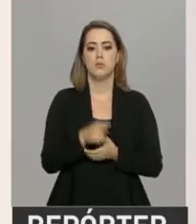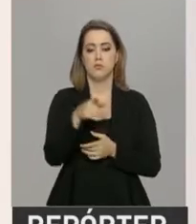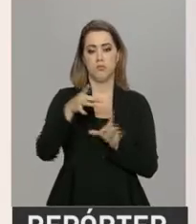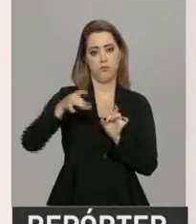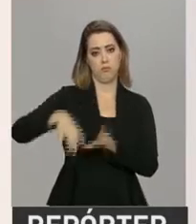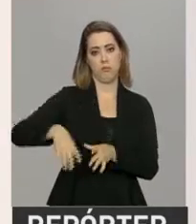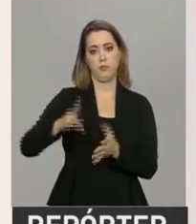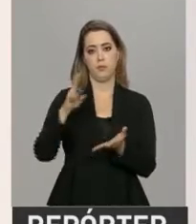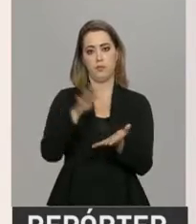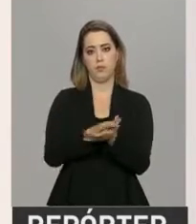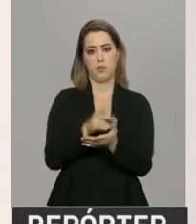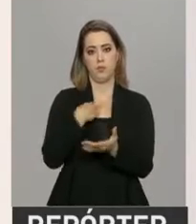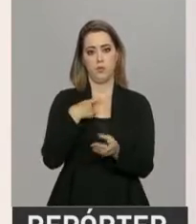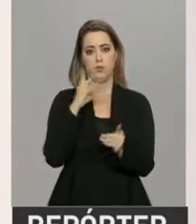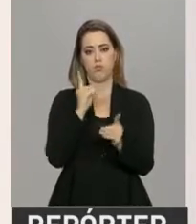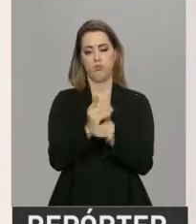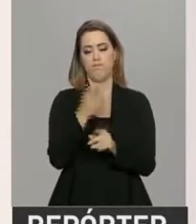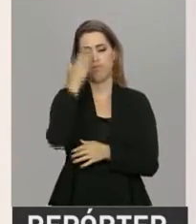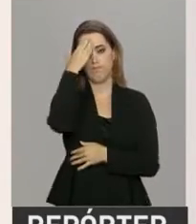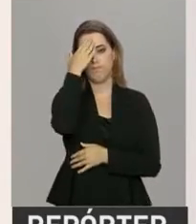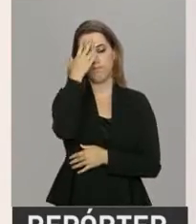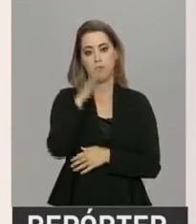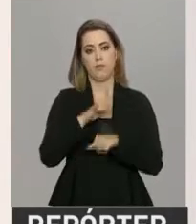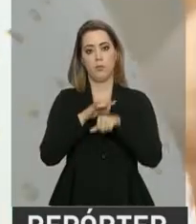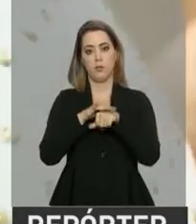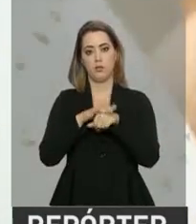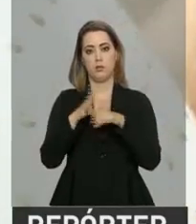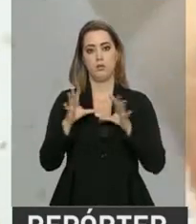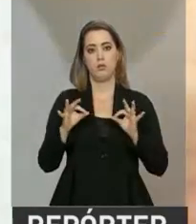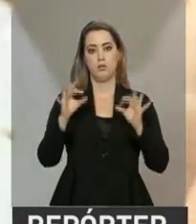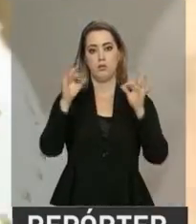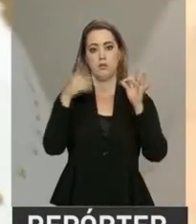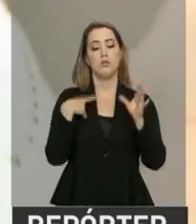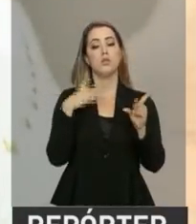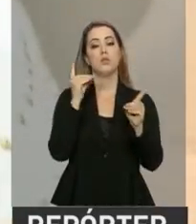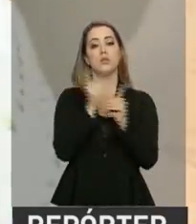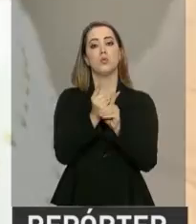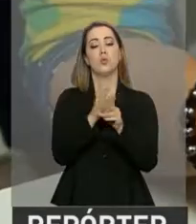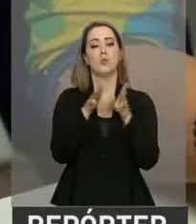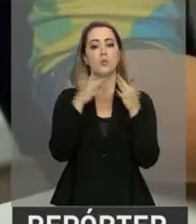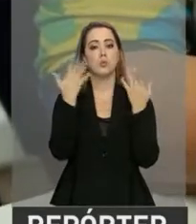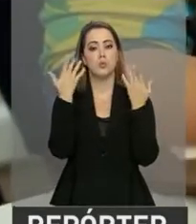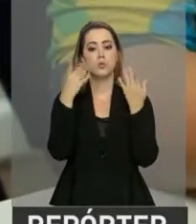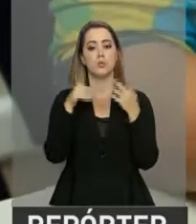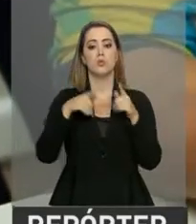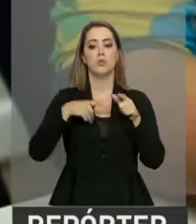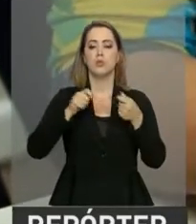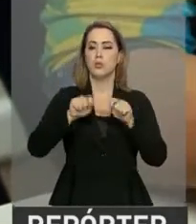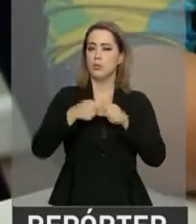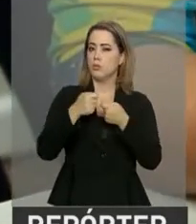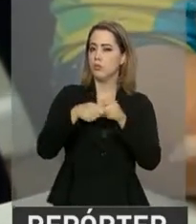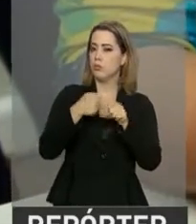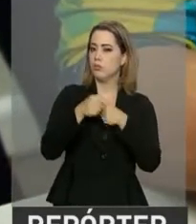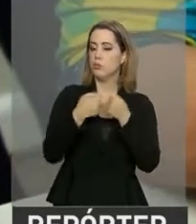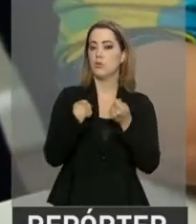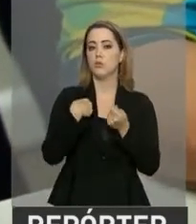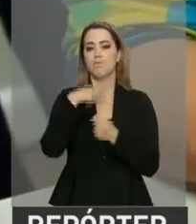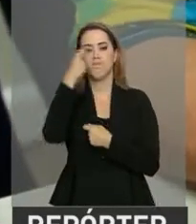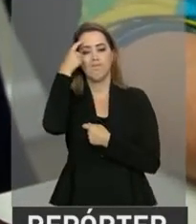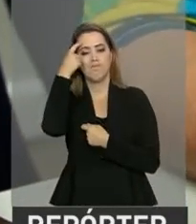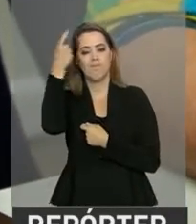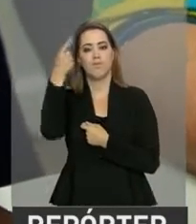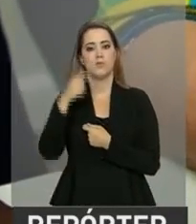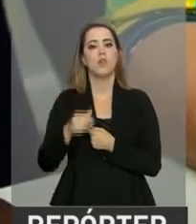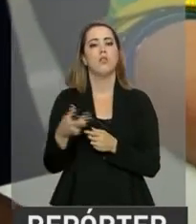marido depois de descobrir o câncer, Roseli encontrou na arteterapia uma forma de distrair a cabeça e até